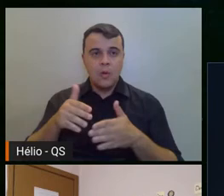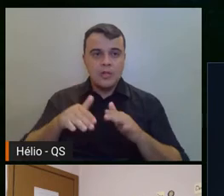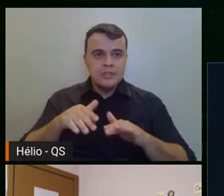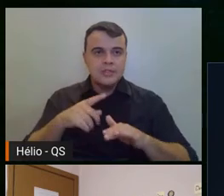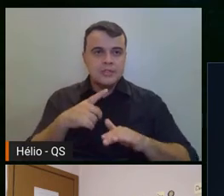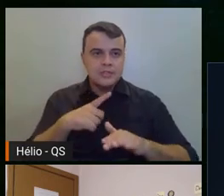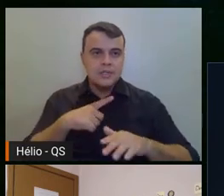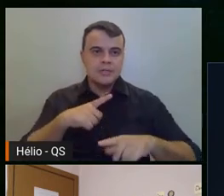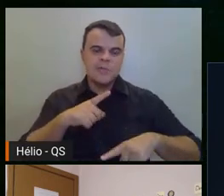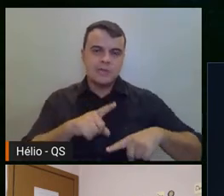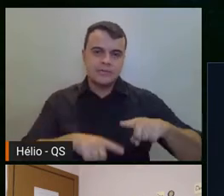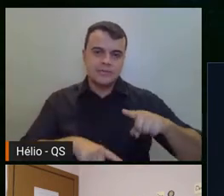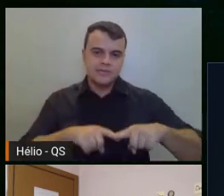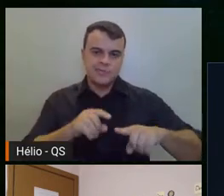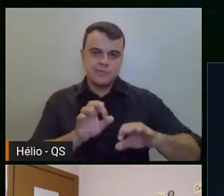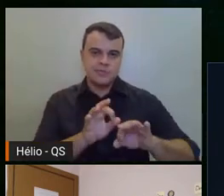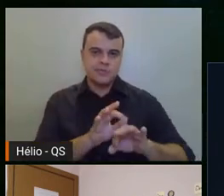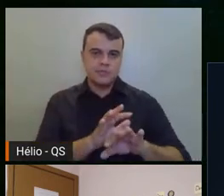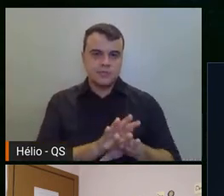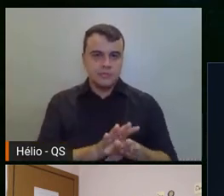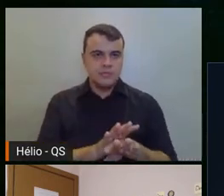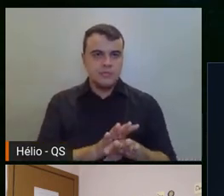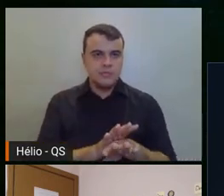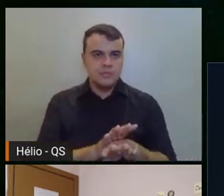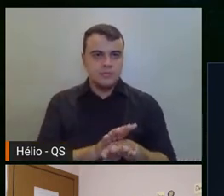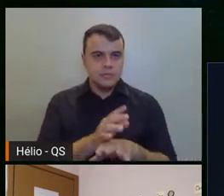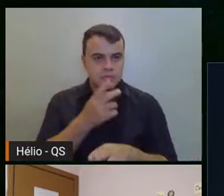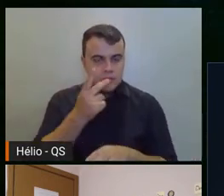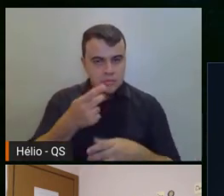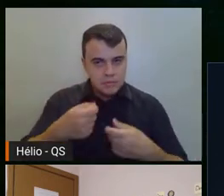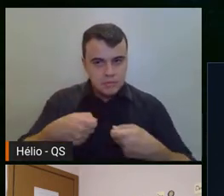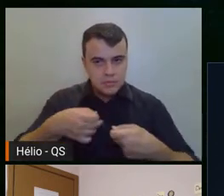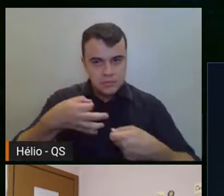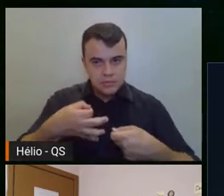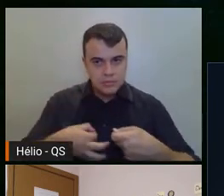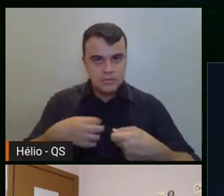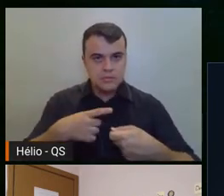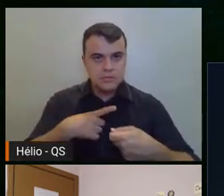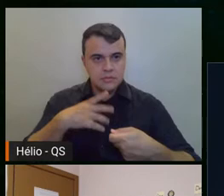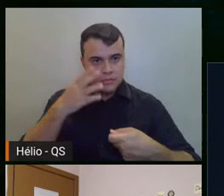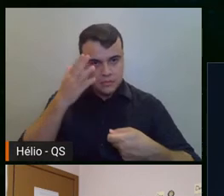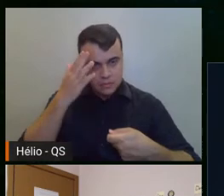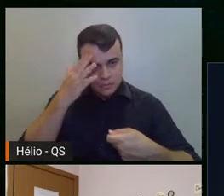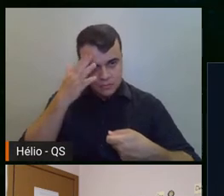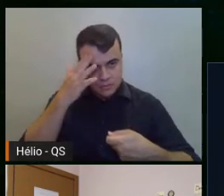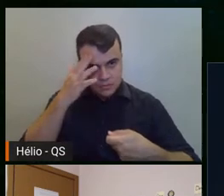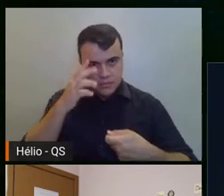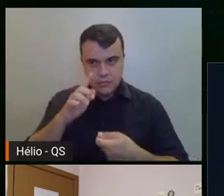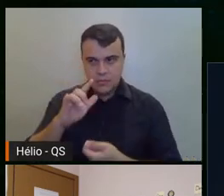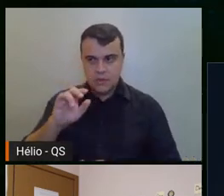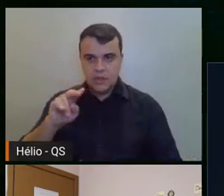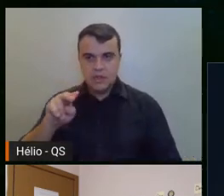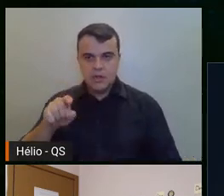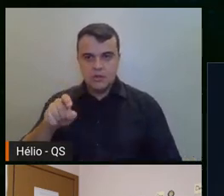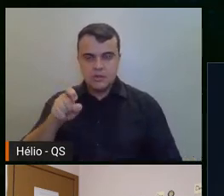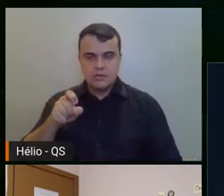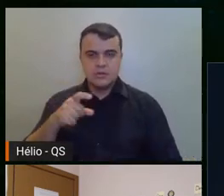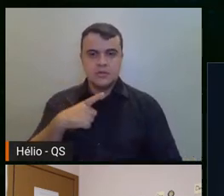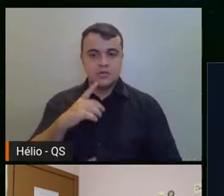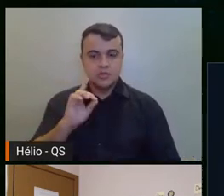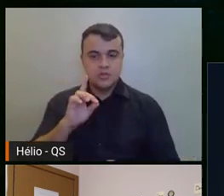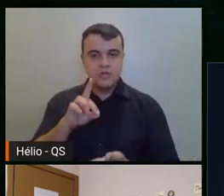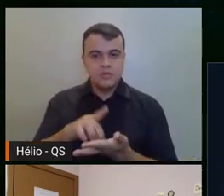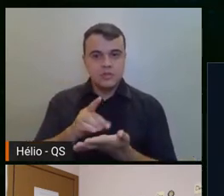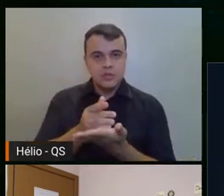tem um material aí completo tá basicamente tudo que você precisa para saber de Linux ali para você de fato